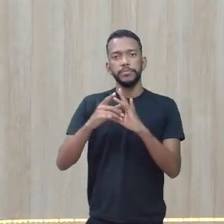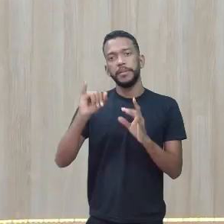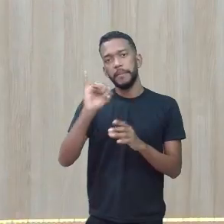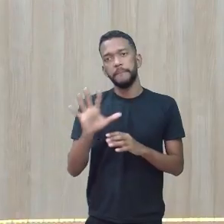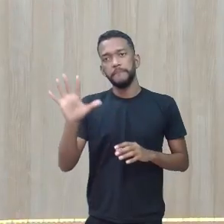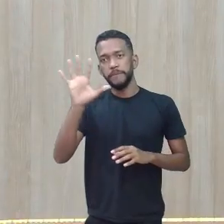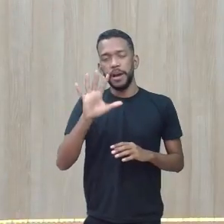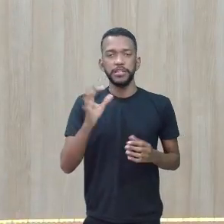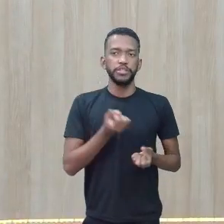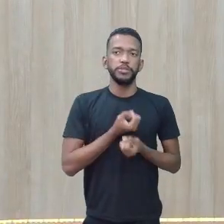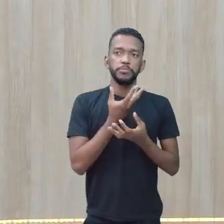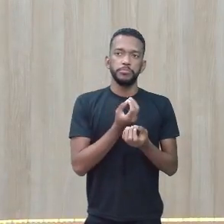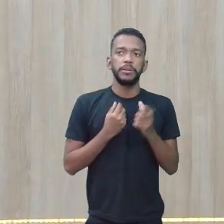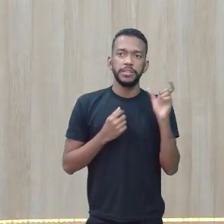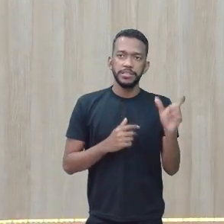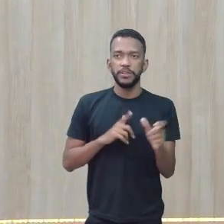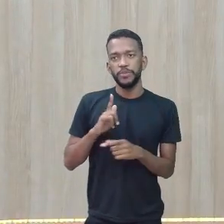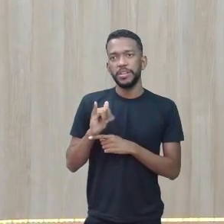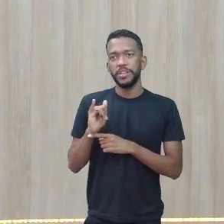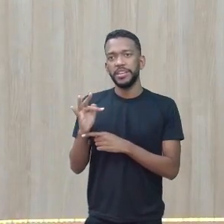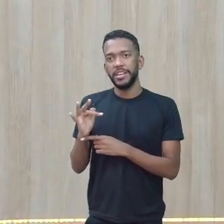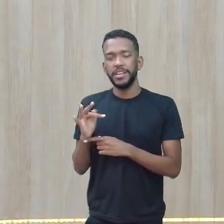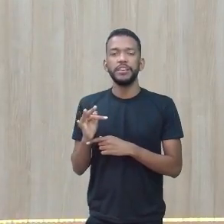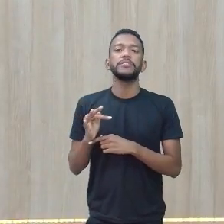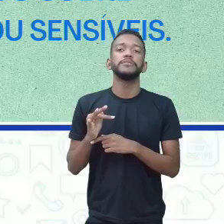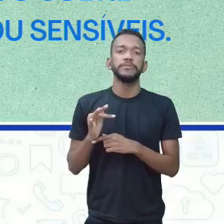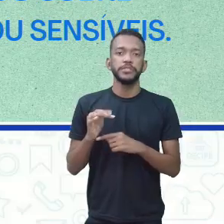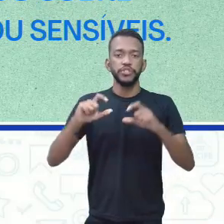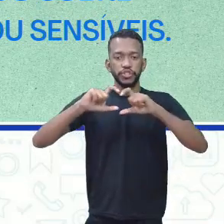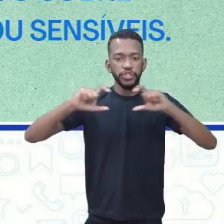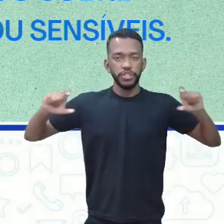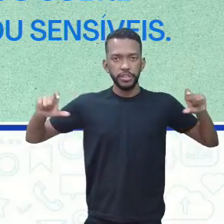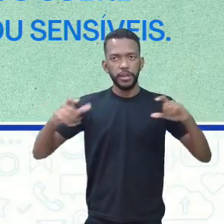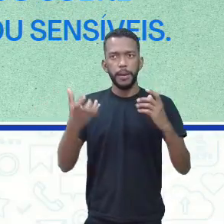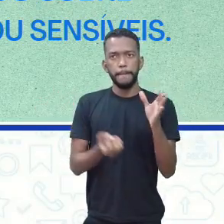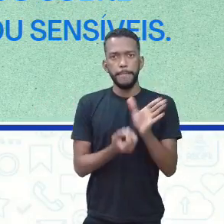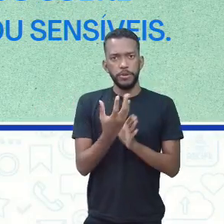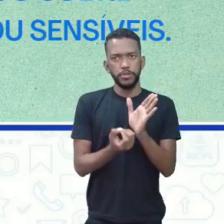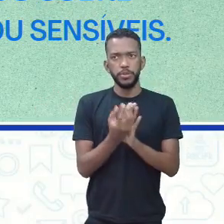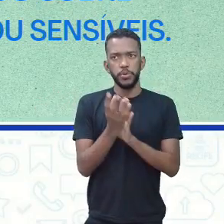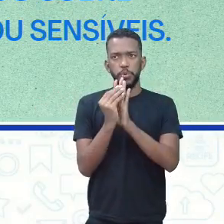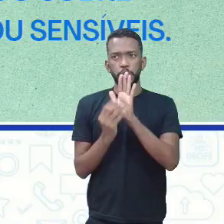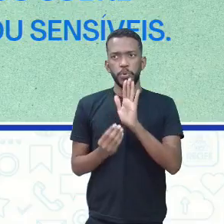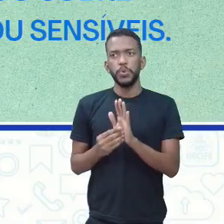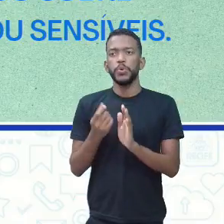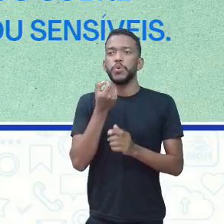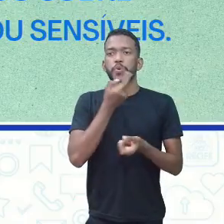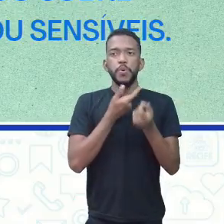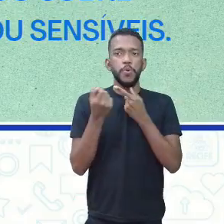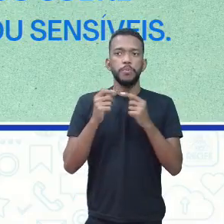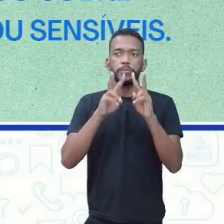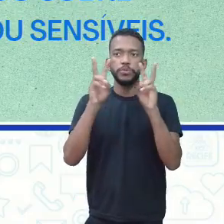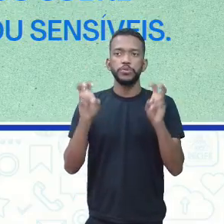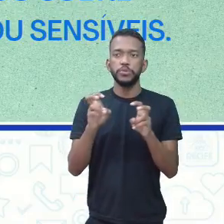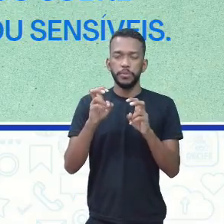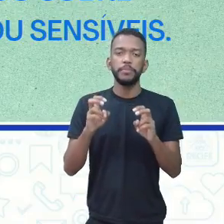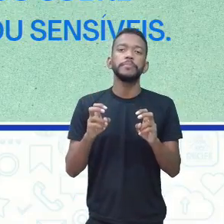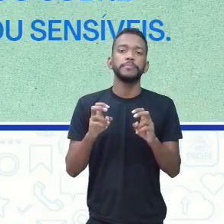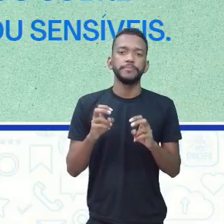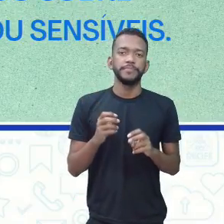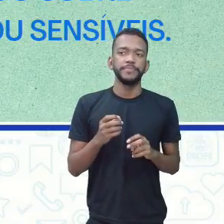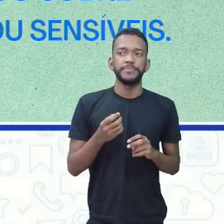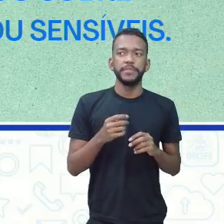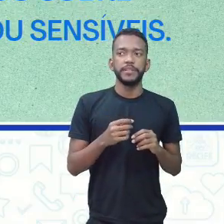imagens, expressões, gifs e tirinhas a fim de produzir conteúdo em tom cômico sobre temas leves ou sensíveis. Então, eu